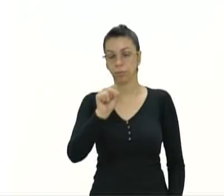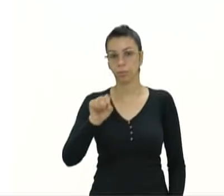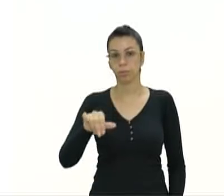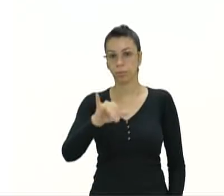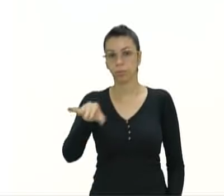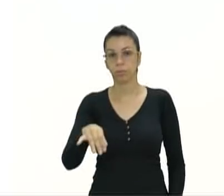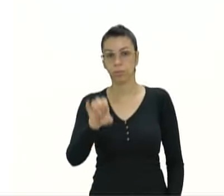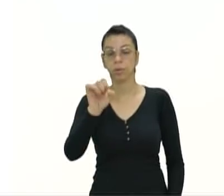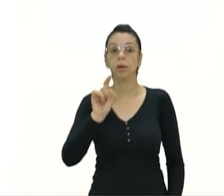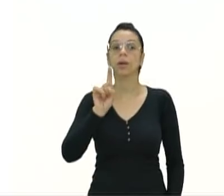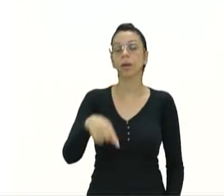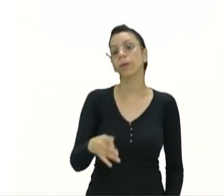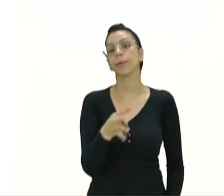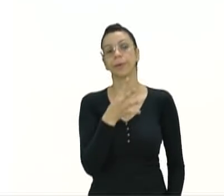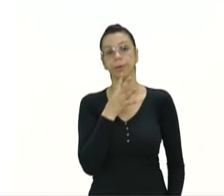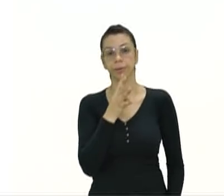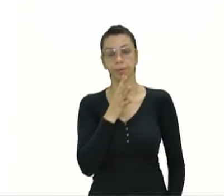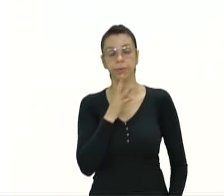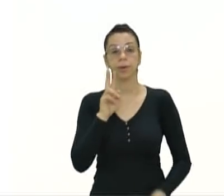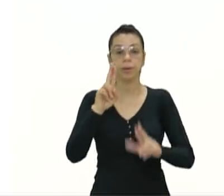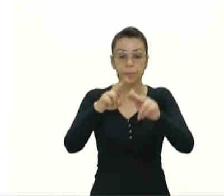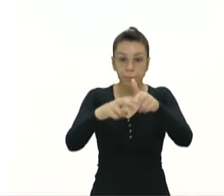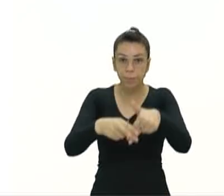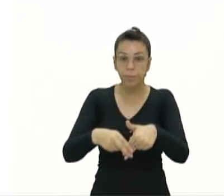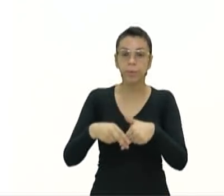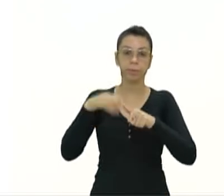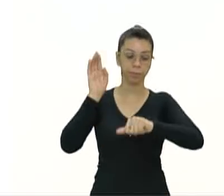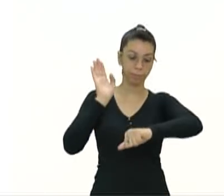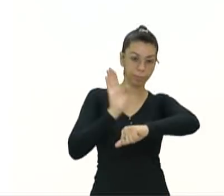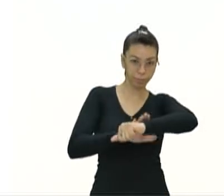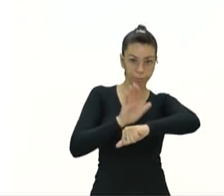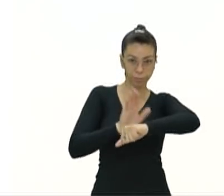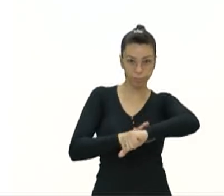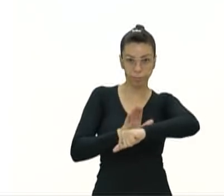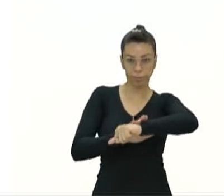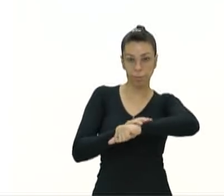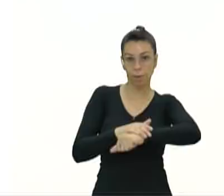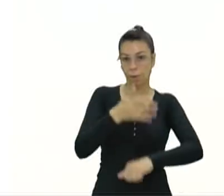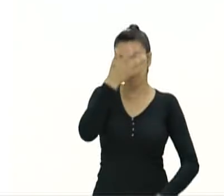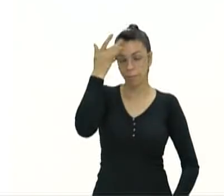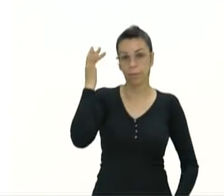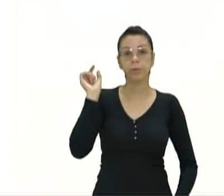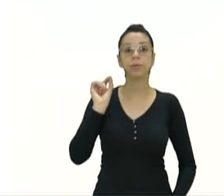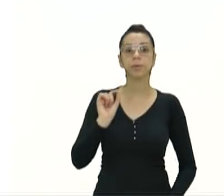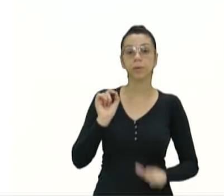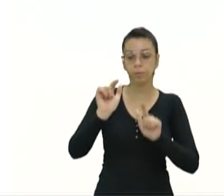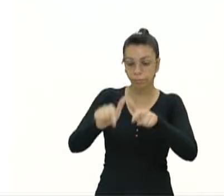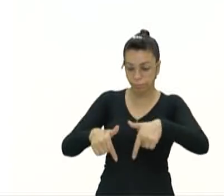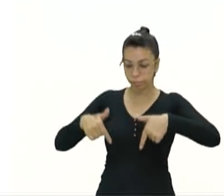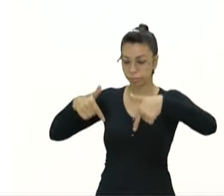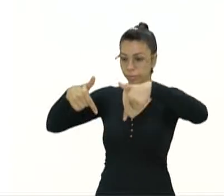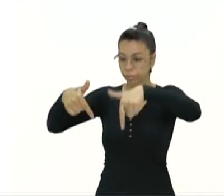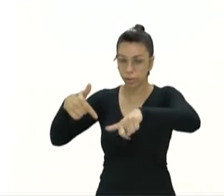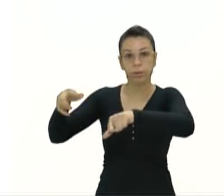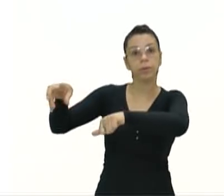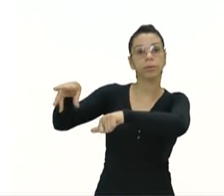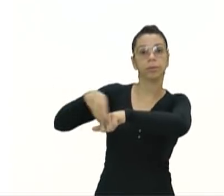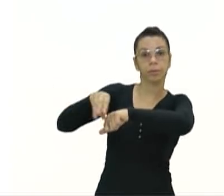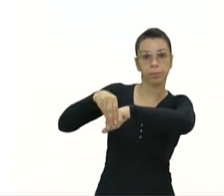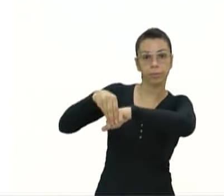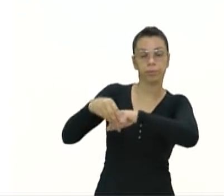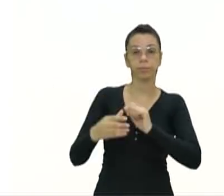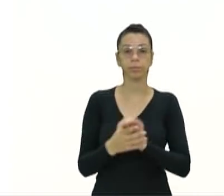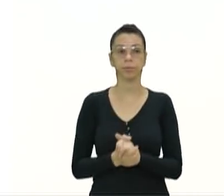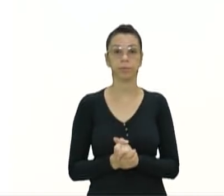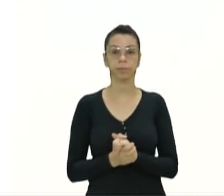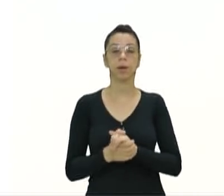ato do conhecimento. Por isso que é o momento em que o sujeito realiza essa ação, chamada conhecimento.